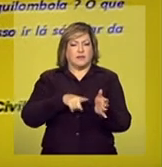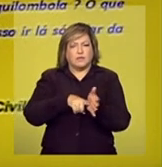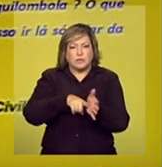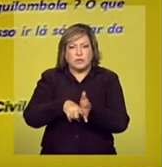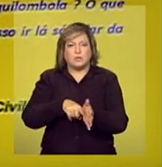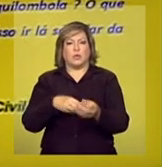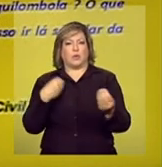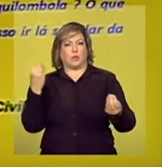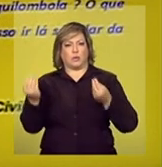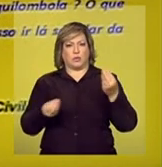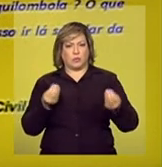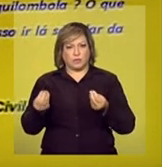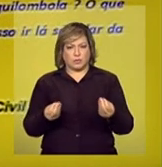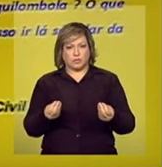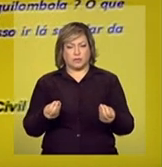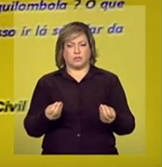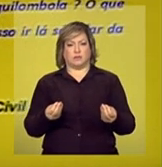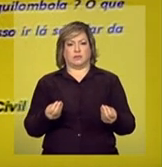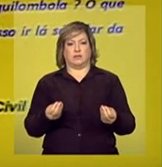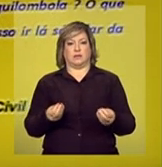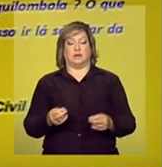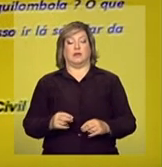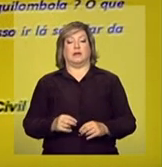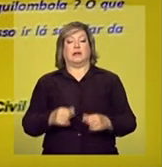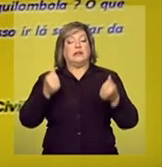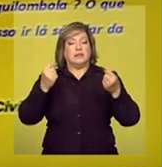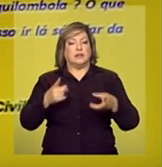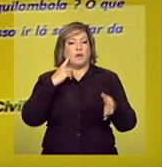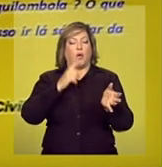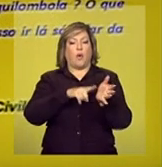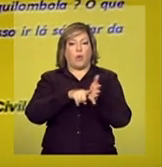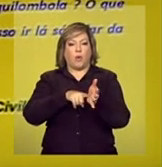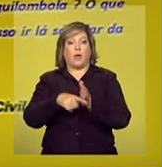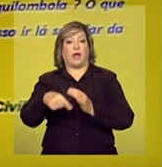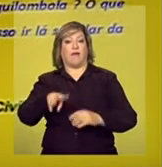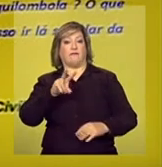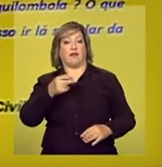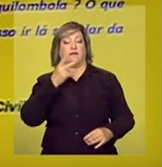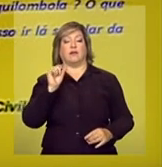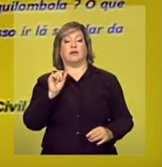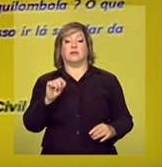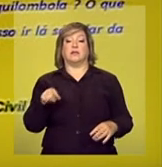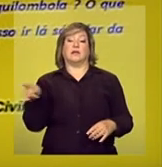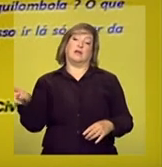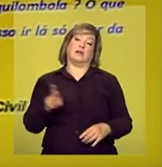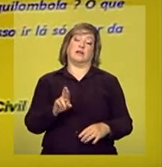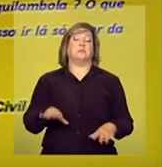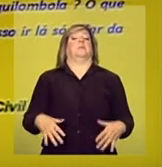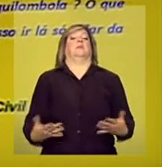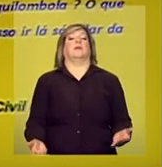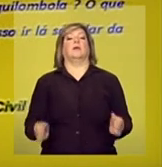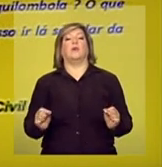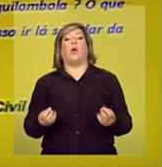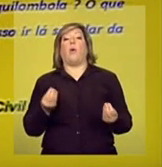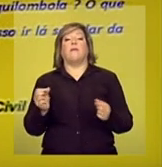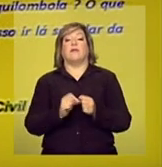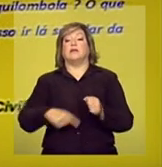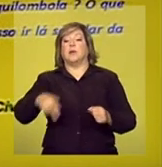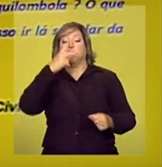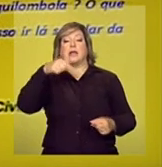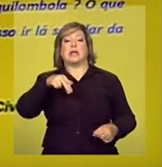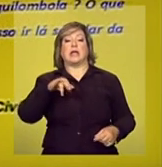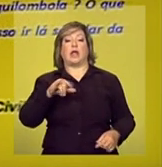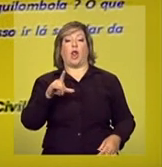conceitos, daí você vai destrinchar os conceitos e ele vai dizer, mas e daí? Como é que eu faço aqui com o povo